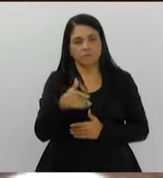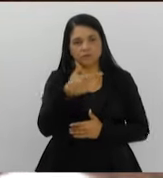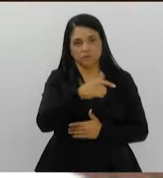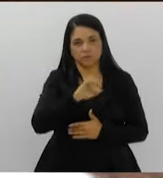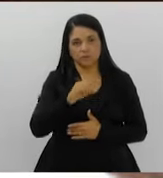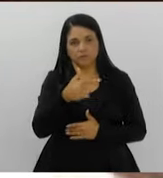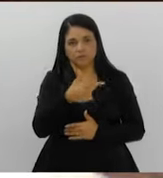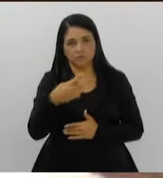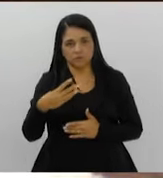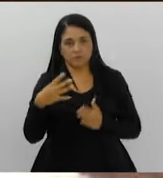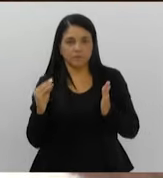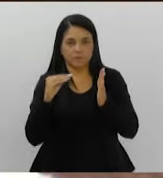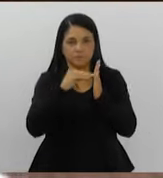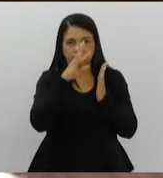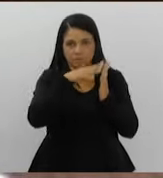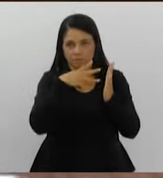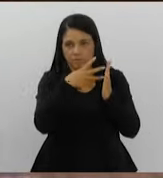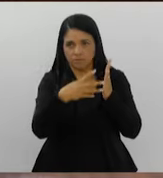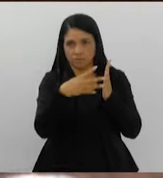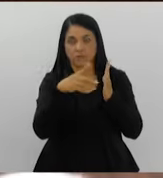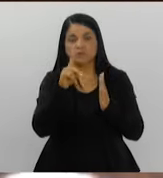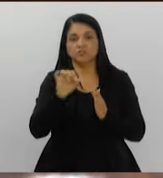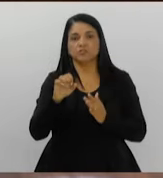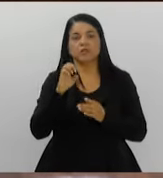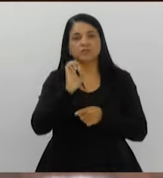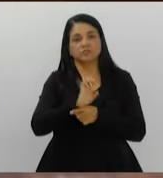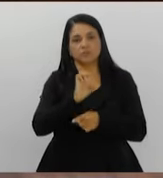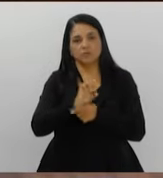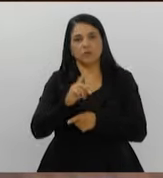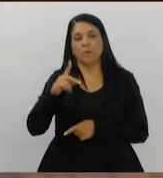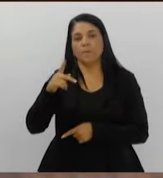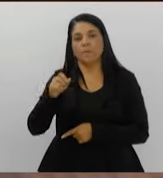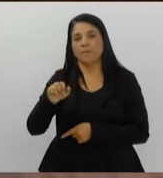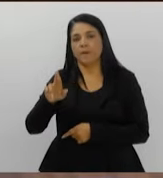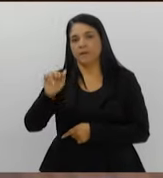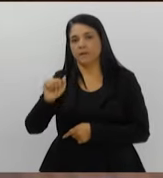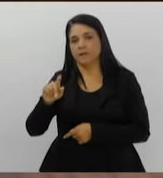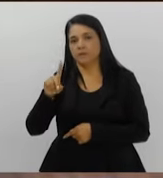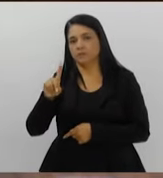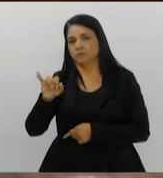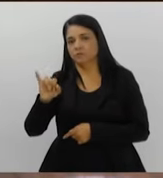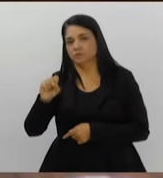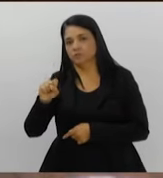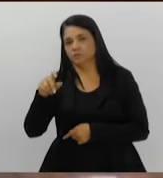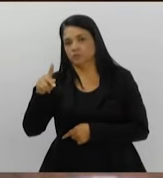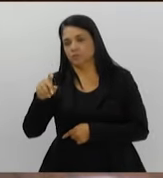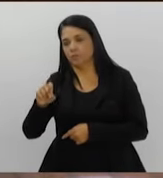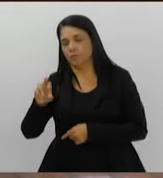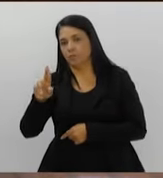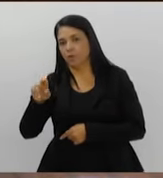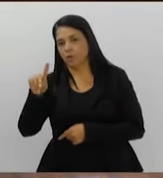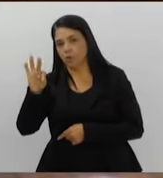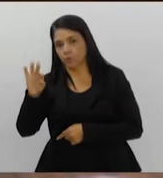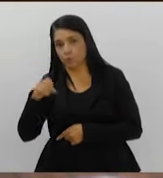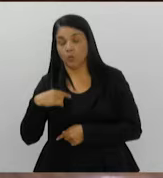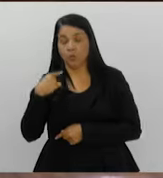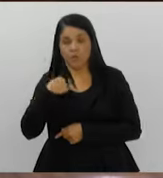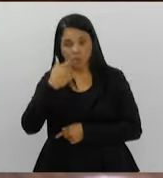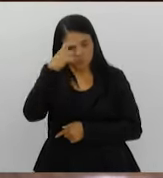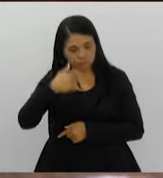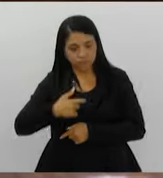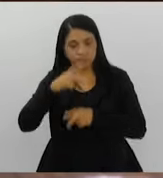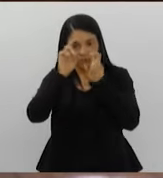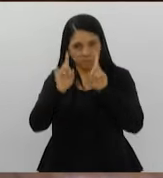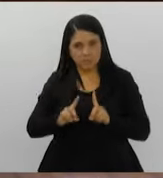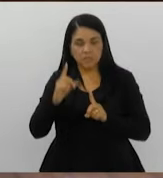1539/2023 para incluir no calendário do Estado do Rio de Janeiro o Dia Estadual do Paradesporto. Tia Ju, eu, como uma pessoa com deficiência, sou uma deputada surda, só ouço bem